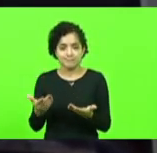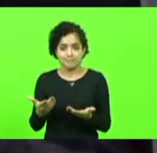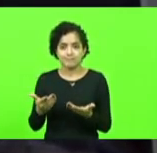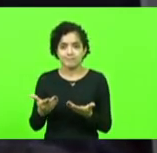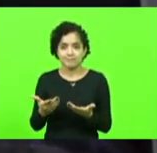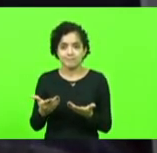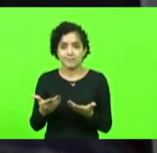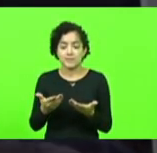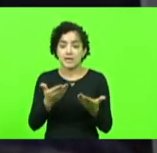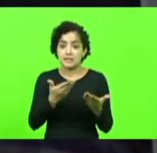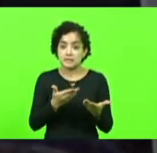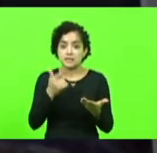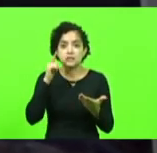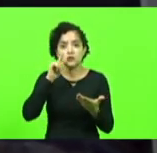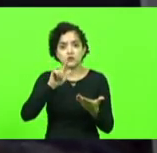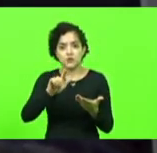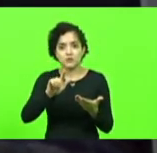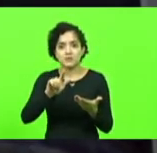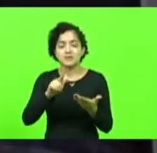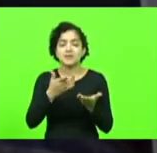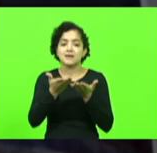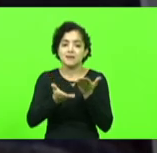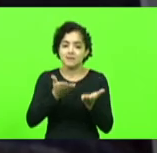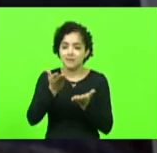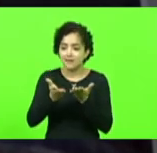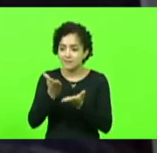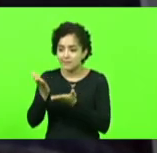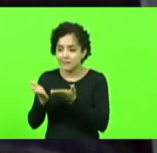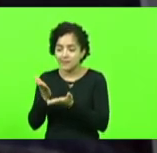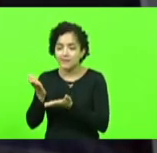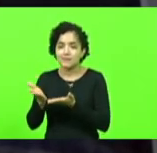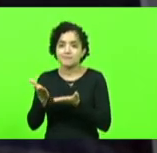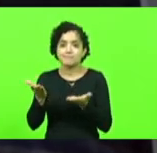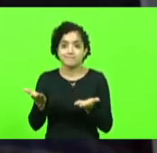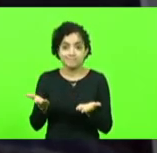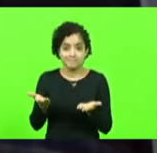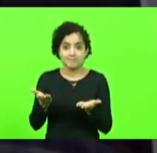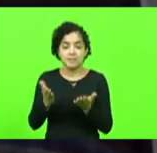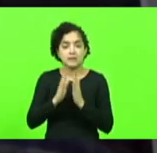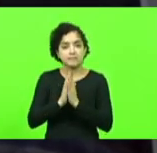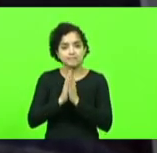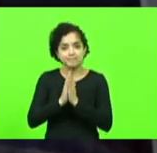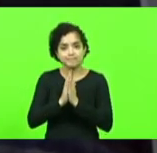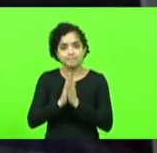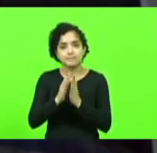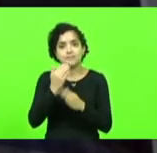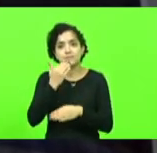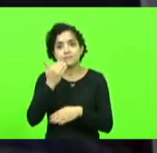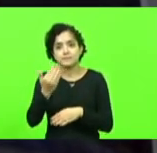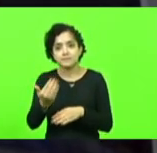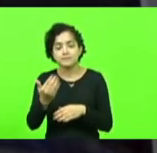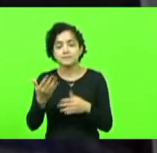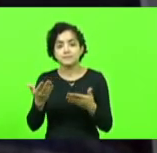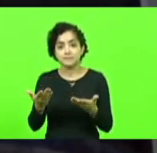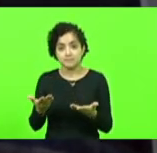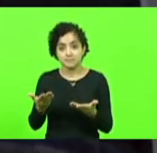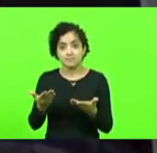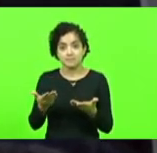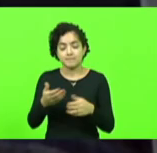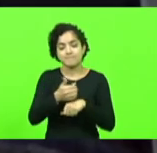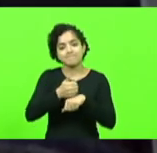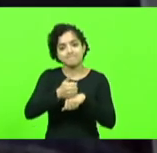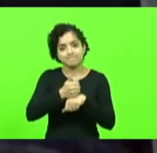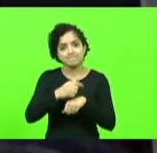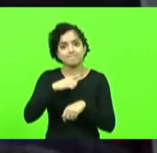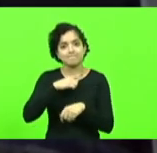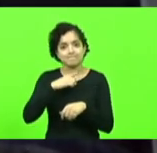conseguir atender as entidades que estão aqui, trazendo esse apelo, né, para poder ter esse profissional dentro